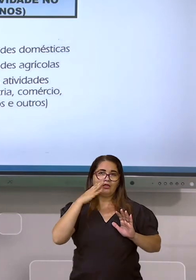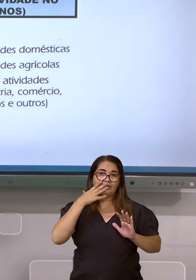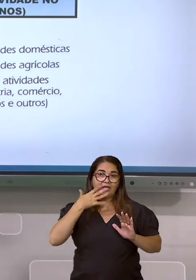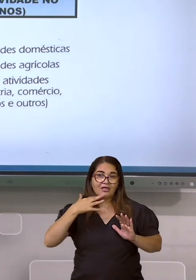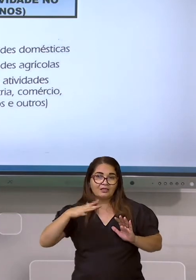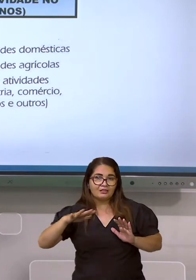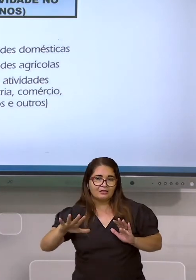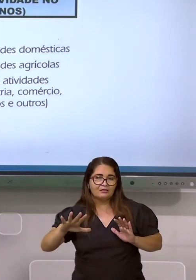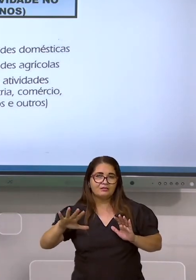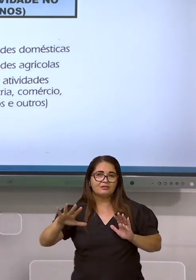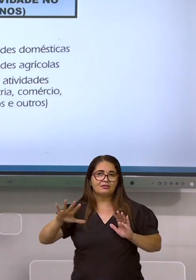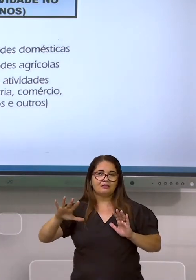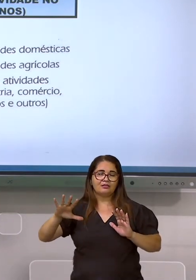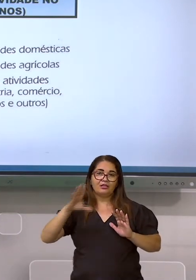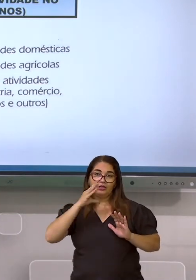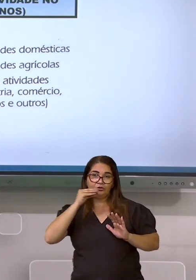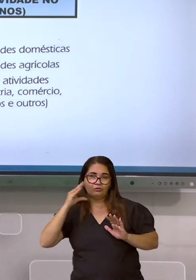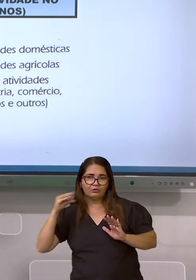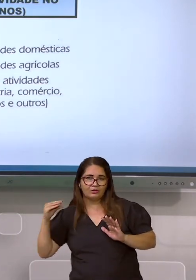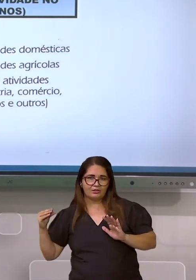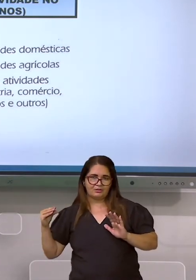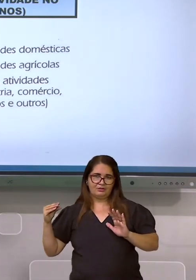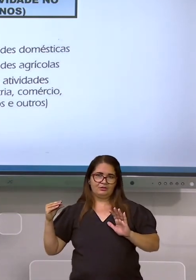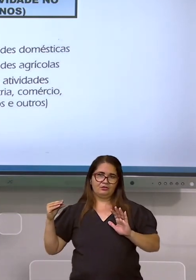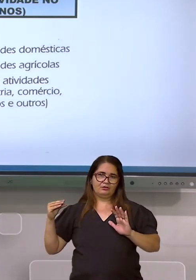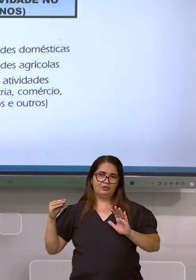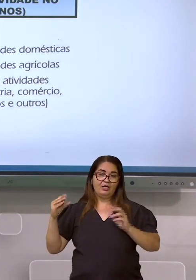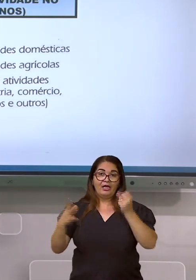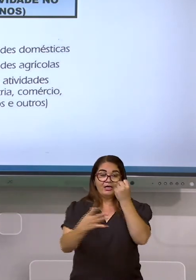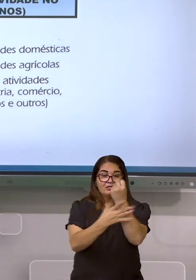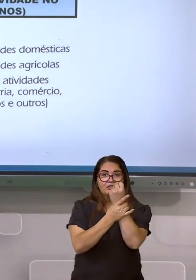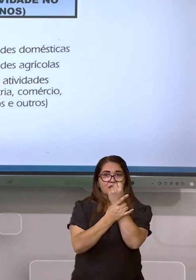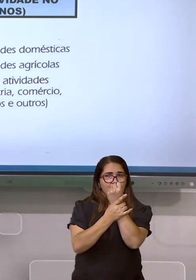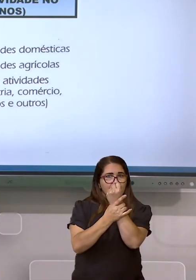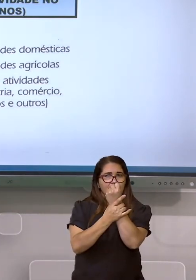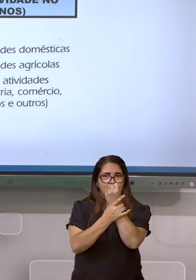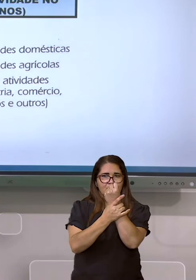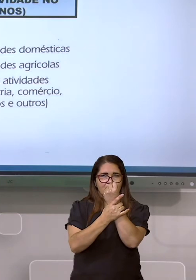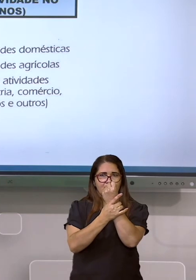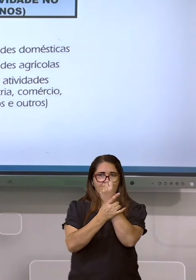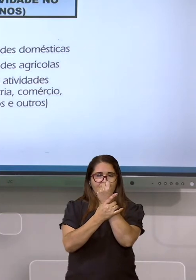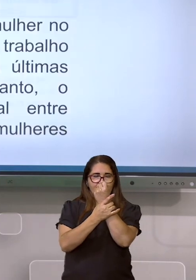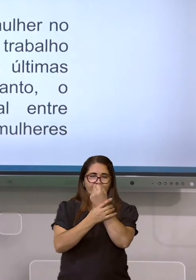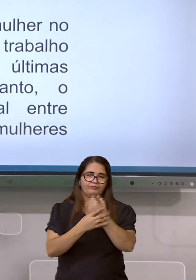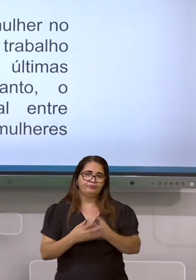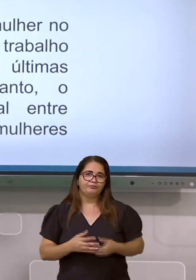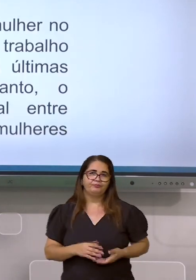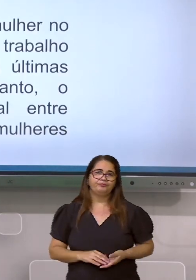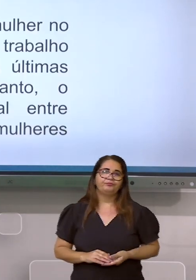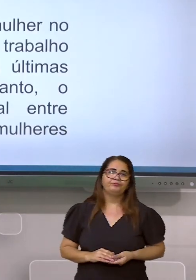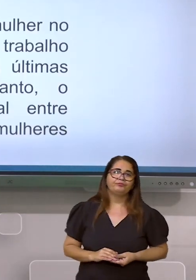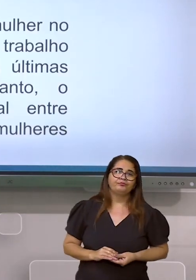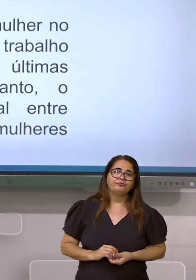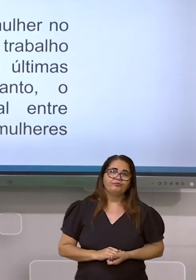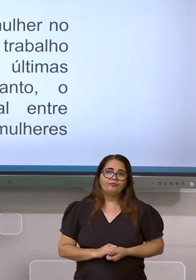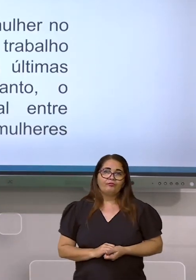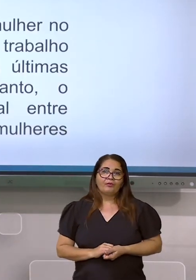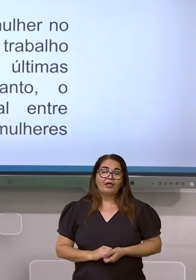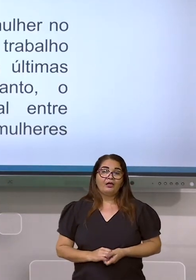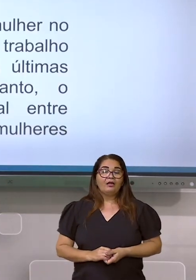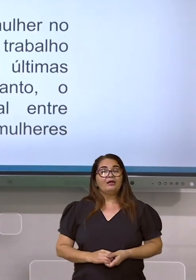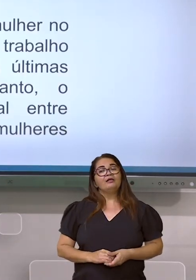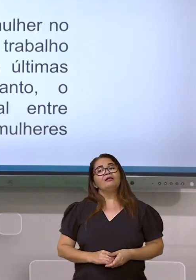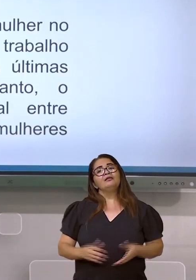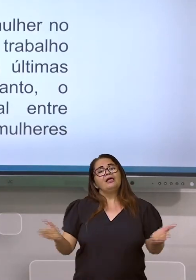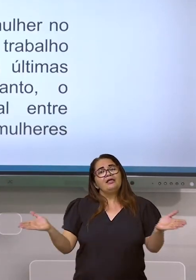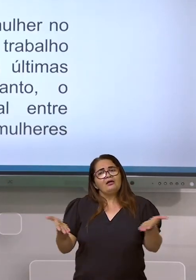da casa da gente, tá bom? Para ajudar. Deixar isso bem claro. E a mulher no